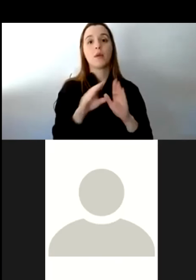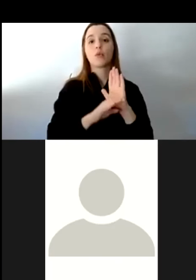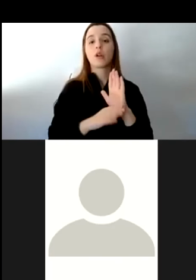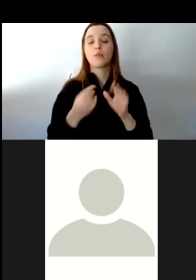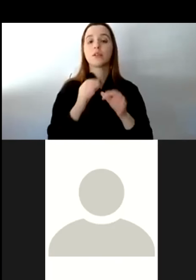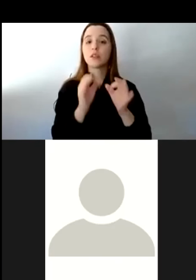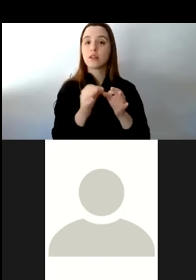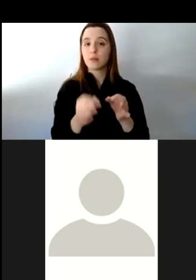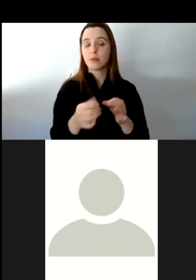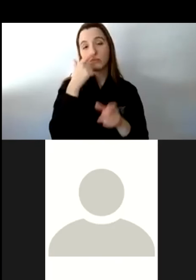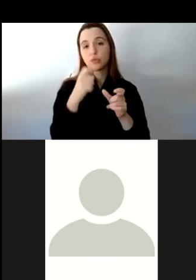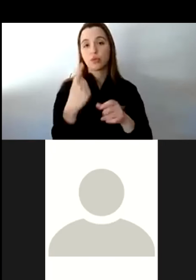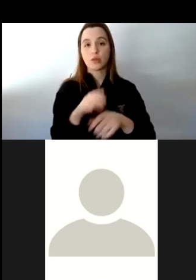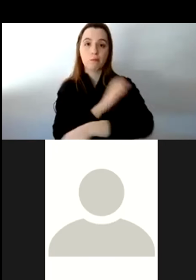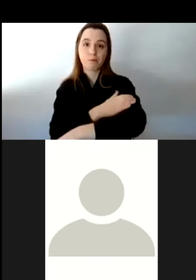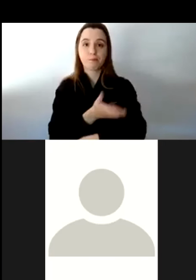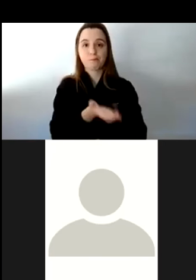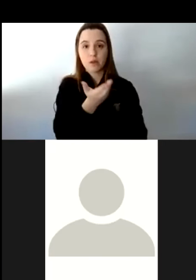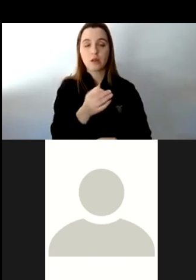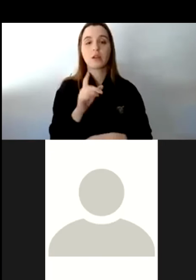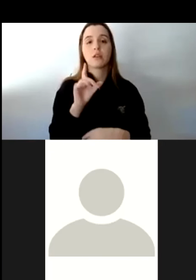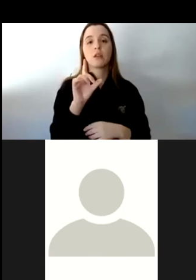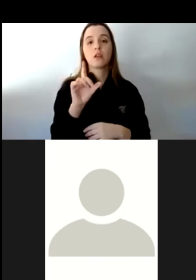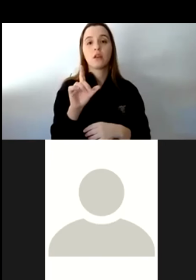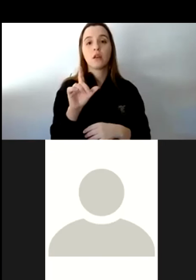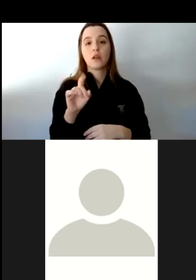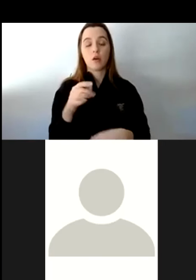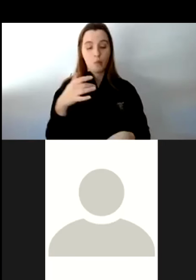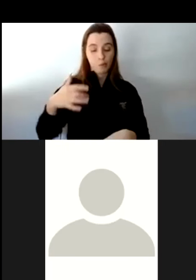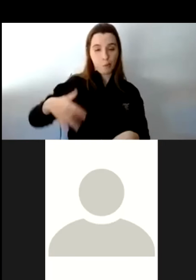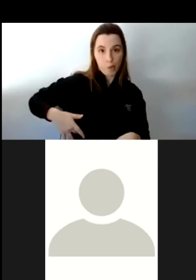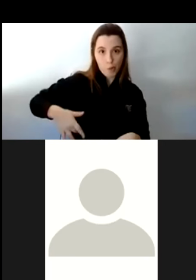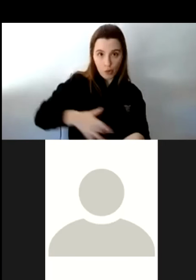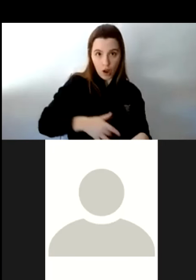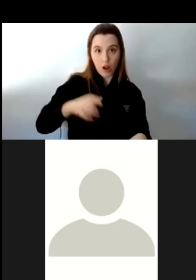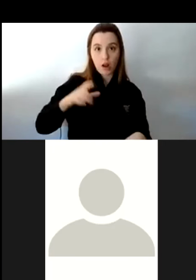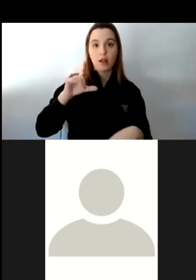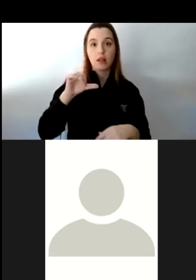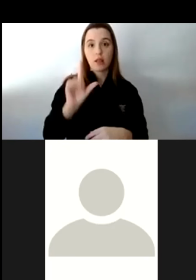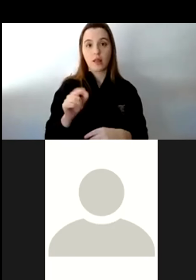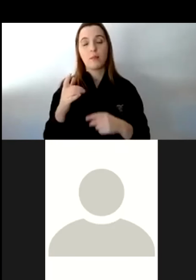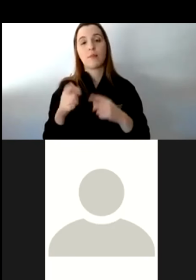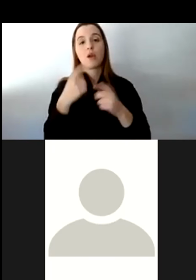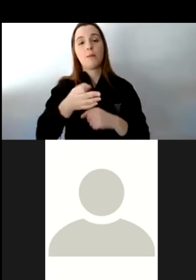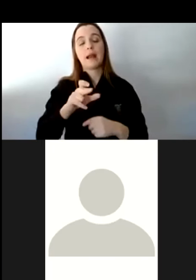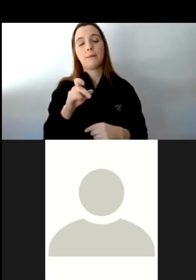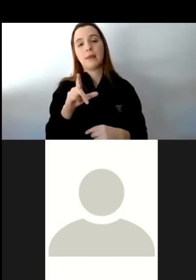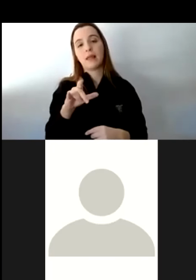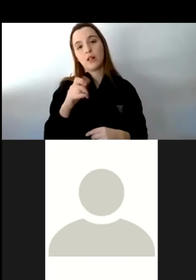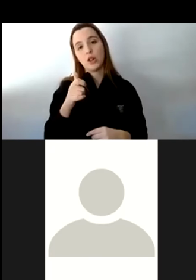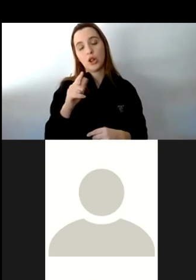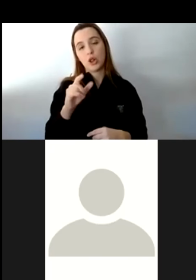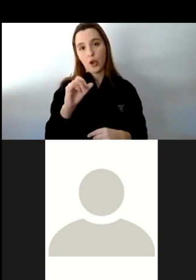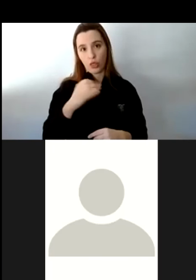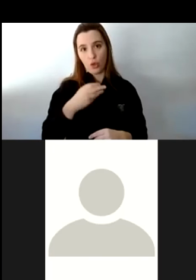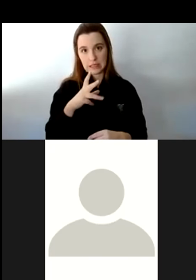de tratamento ambulatório para pessoas com hipertensão arterial, pulmonar, doenças lisosomais de subcarga e paramiloidose,